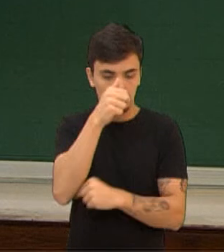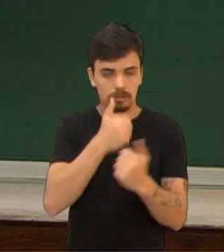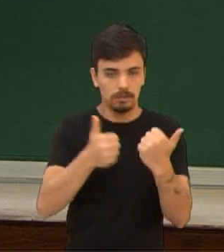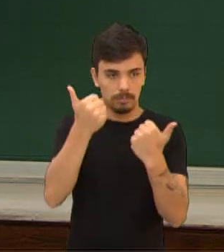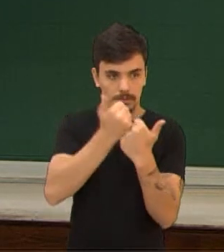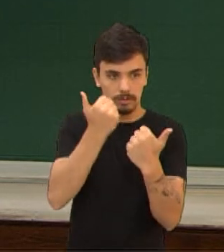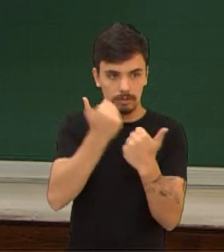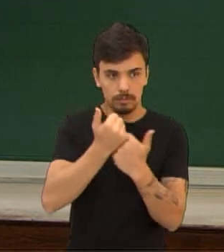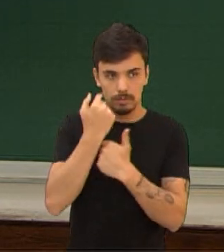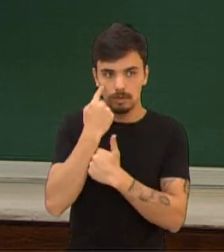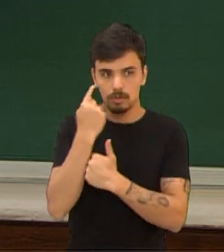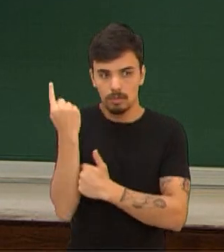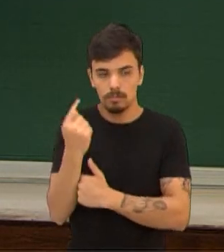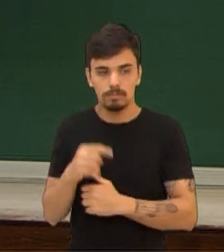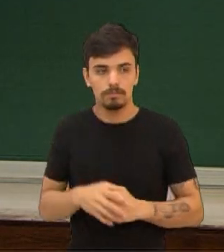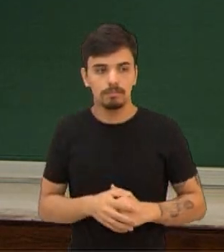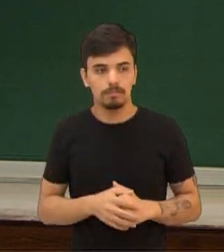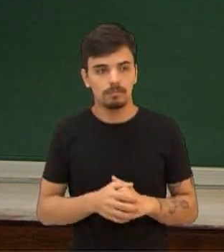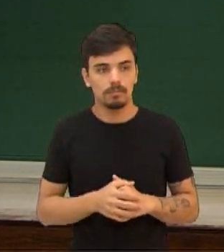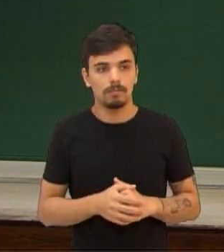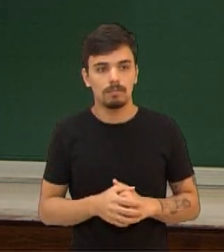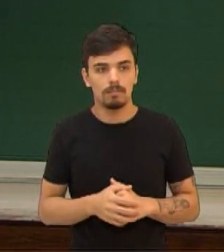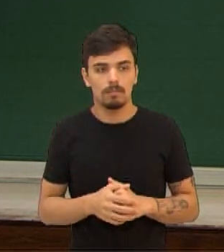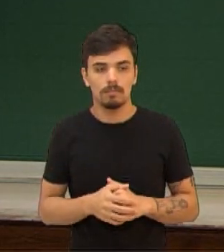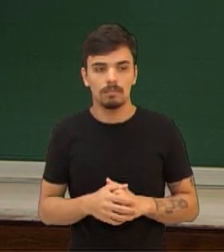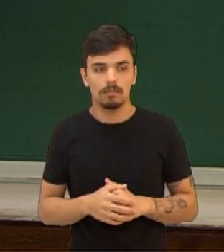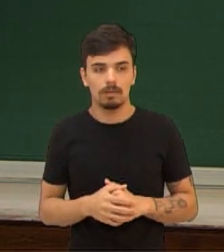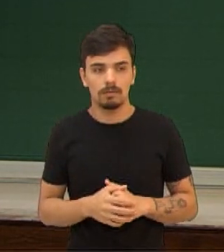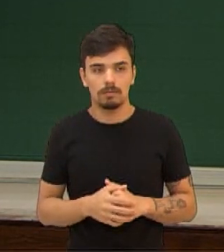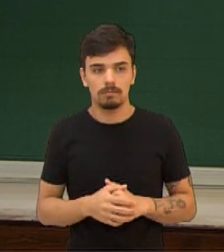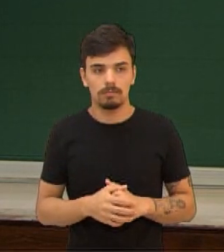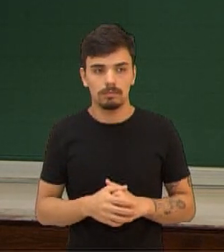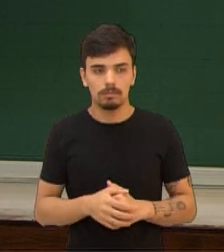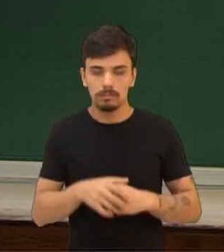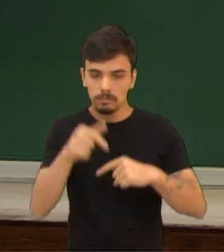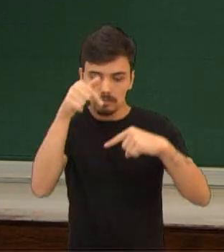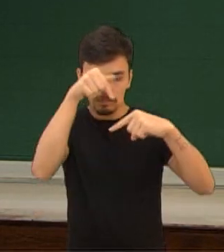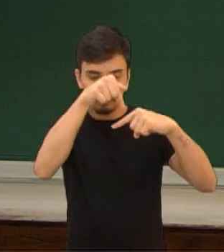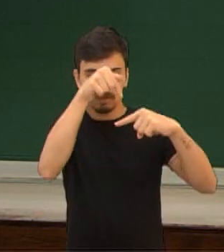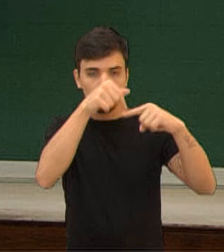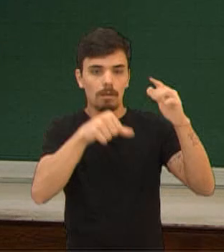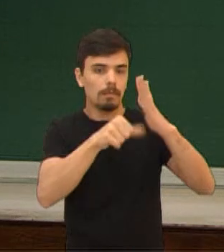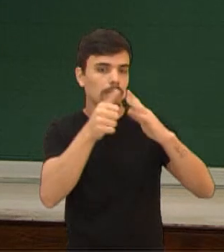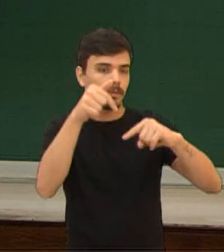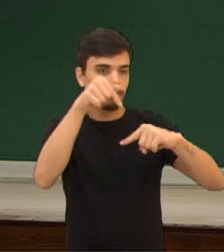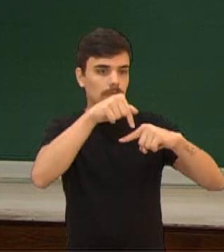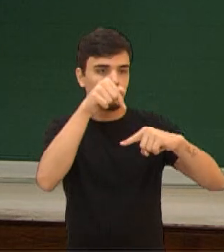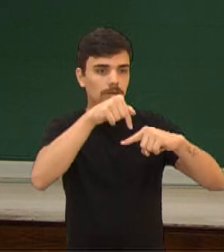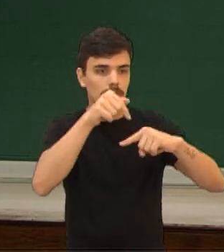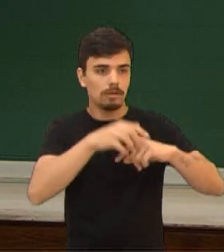das cargas, eu posso então passar esse Q que está aqui, no caso,